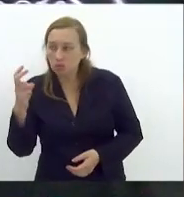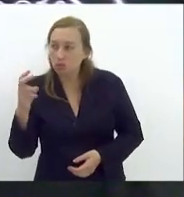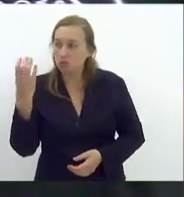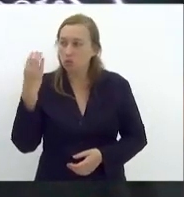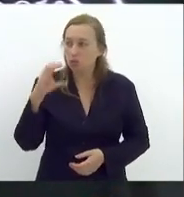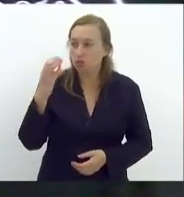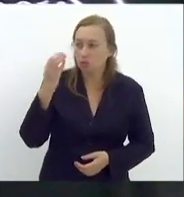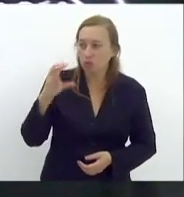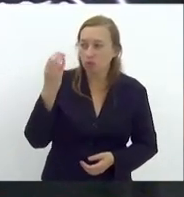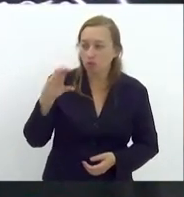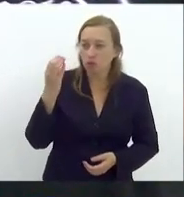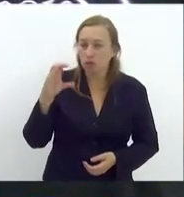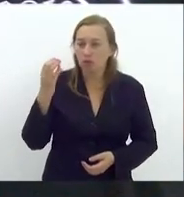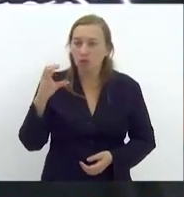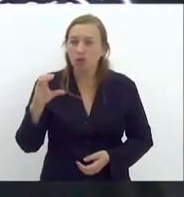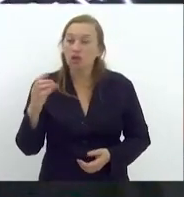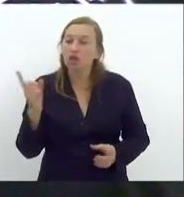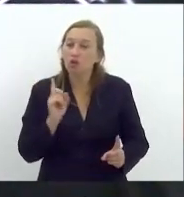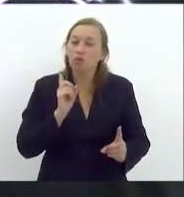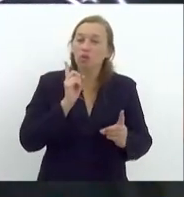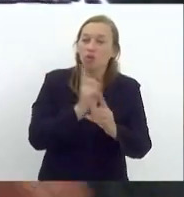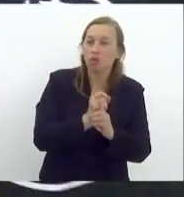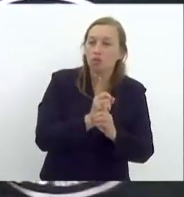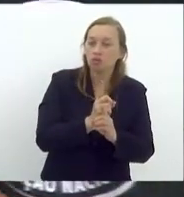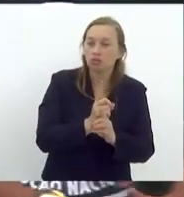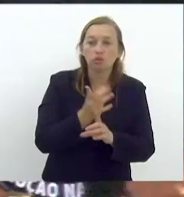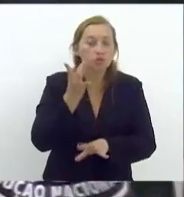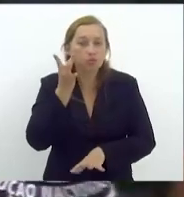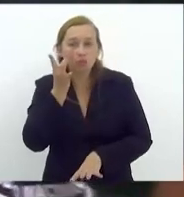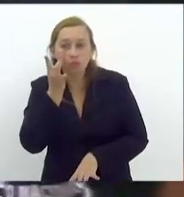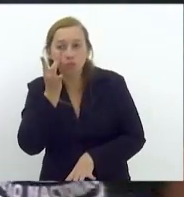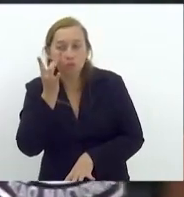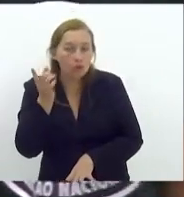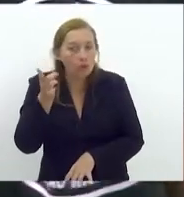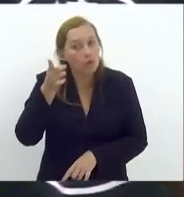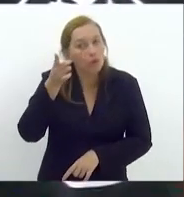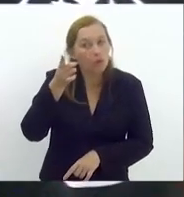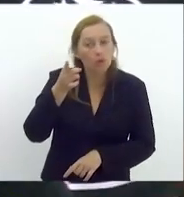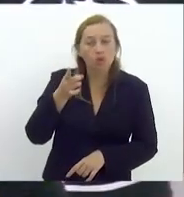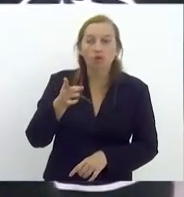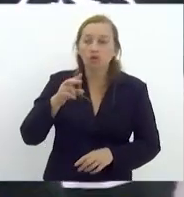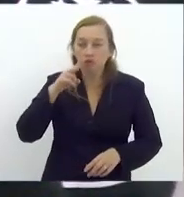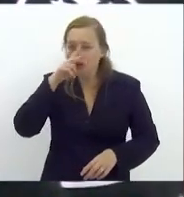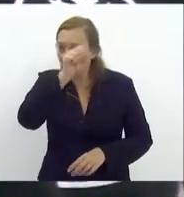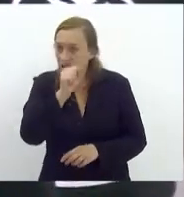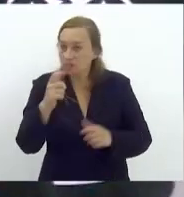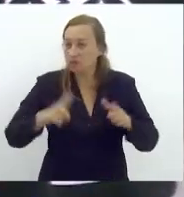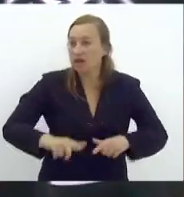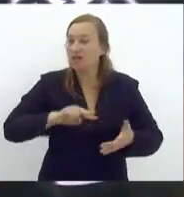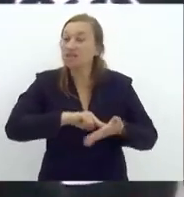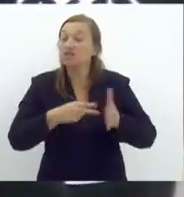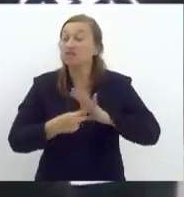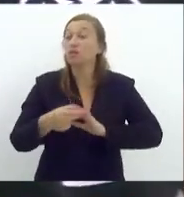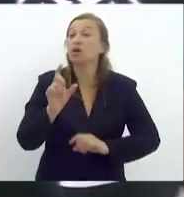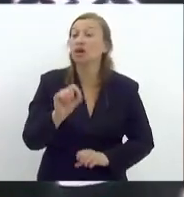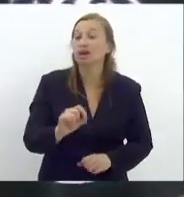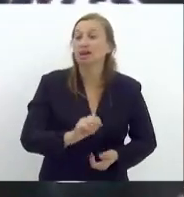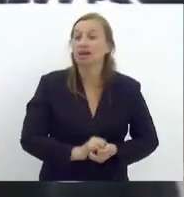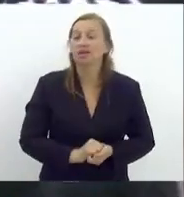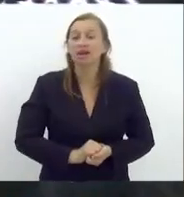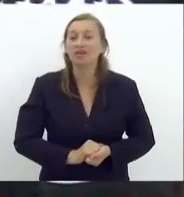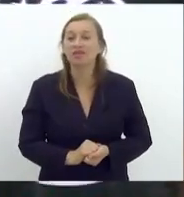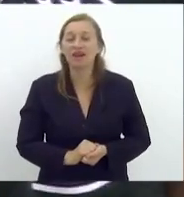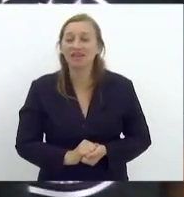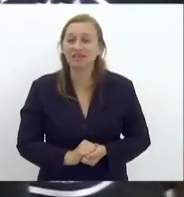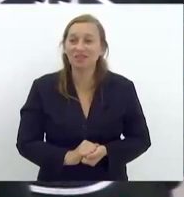ciclos de encontros presenciais periódicos de fortalecimento da rede ou seja o que que significa isso que sendo